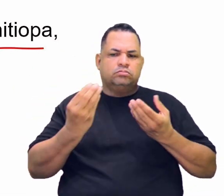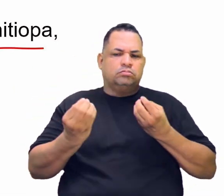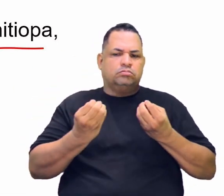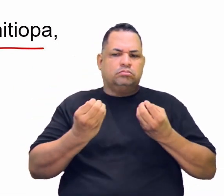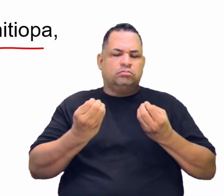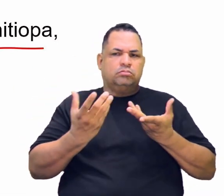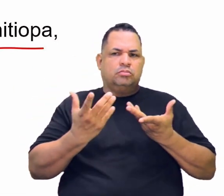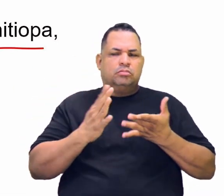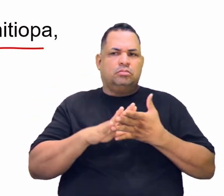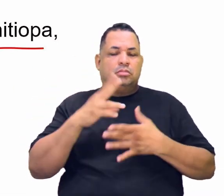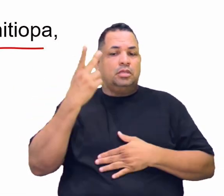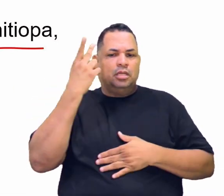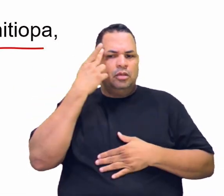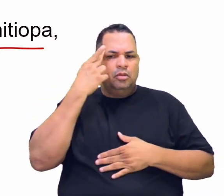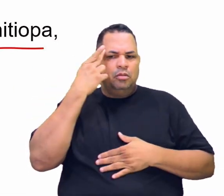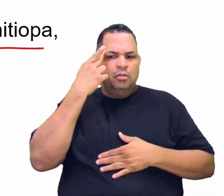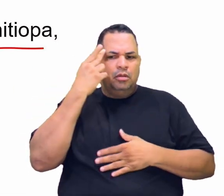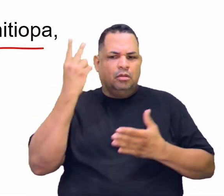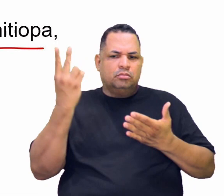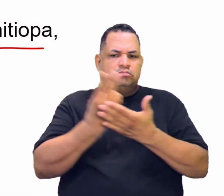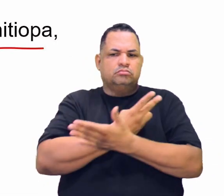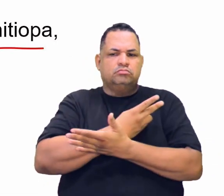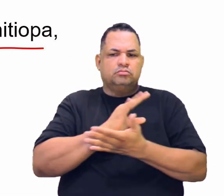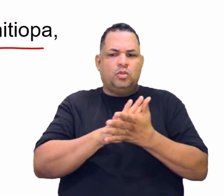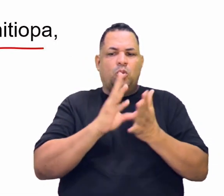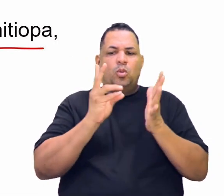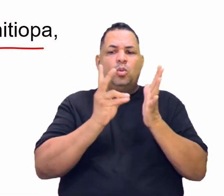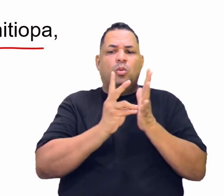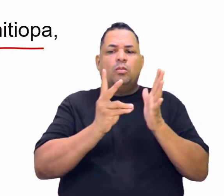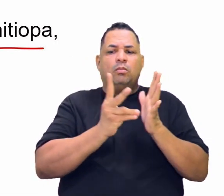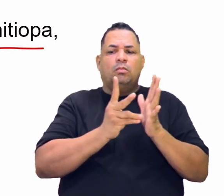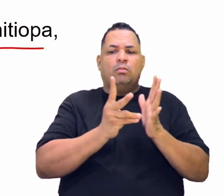comum, nativo, o indígena,